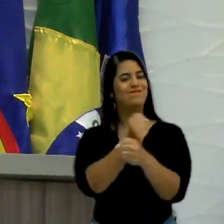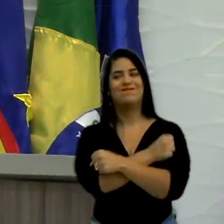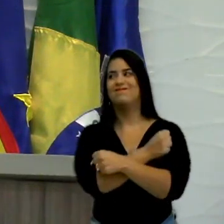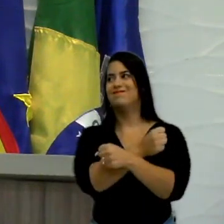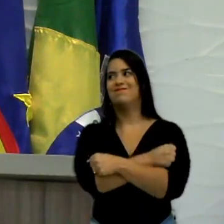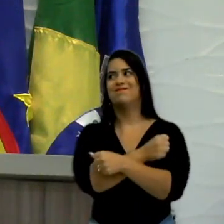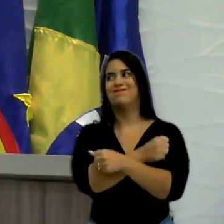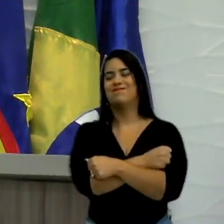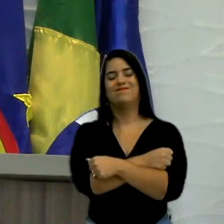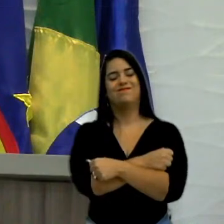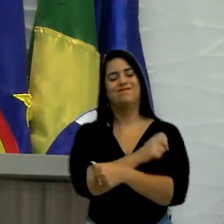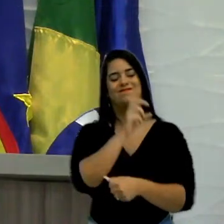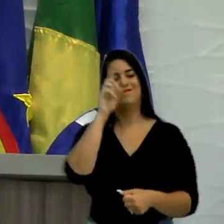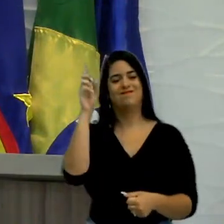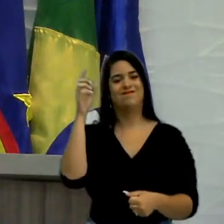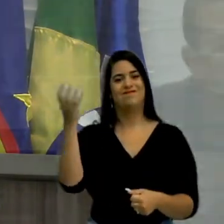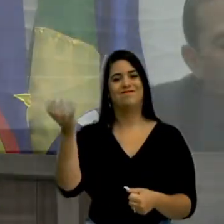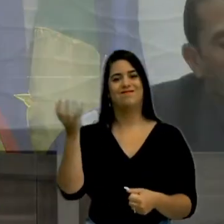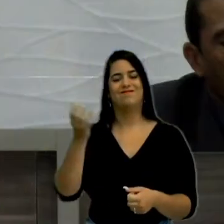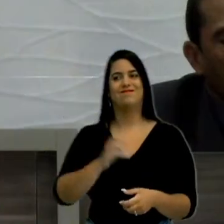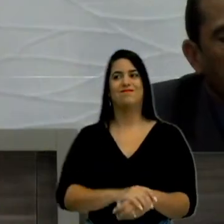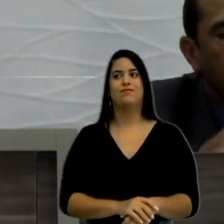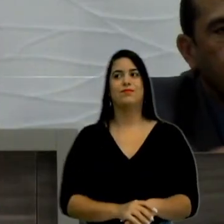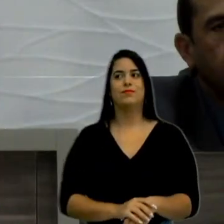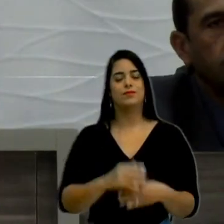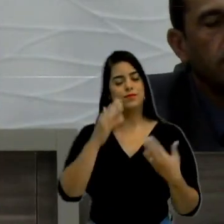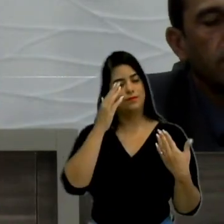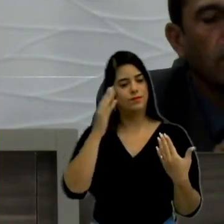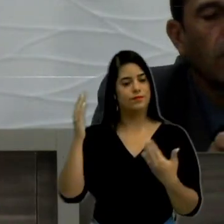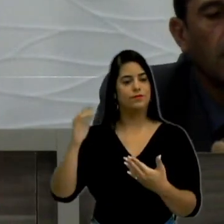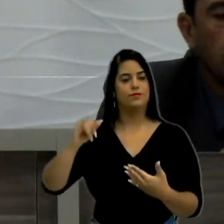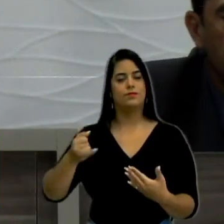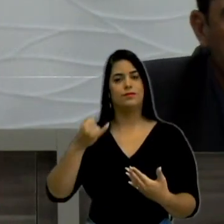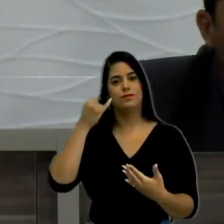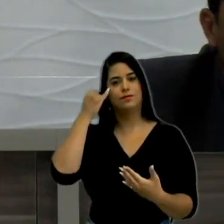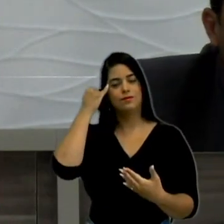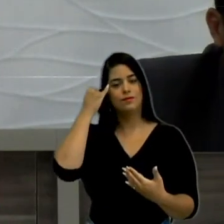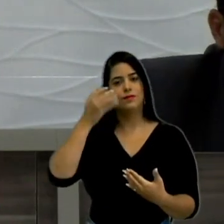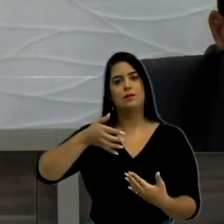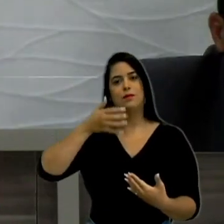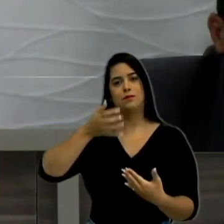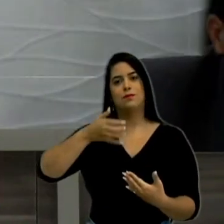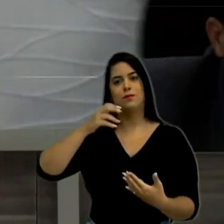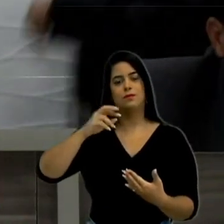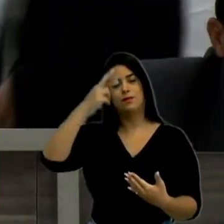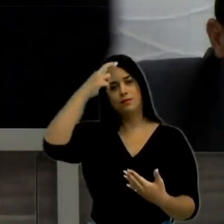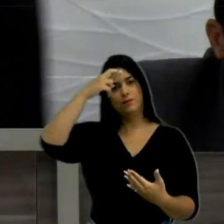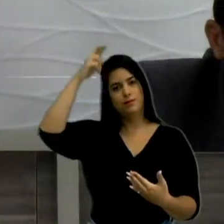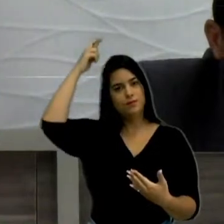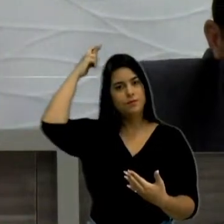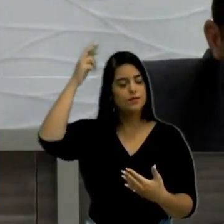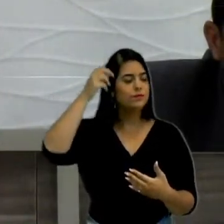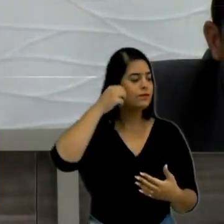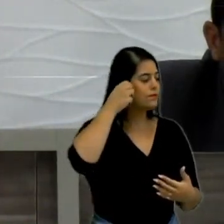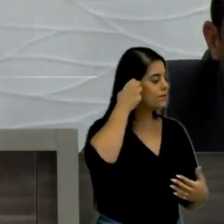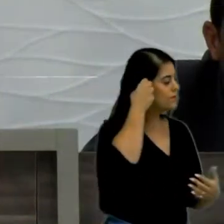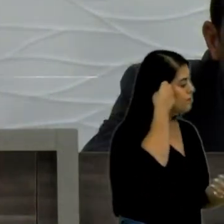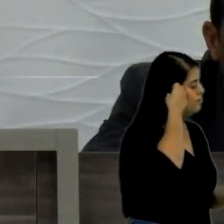até o próximo momento, se Deus quiser. Agradeço o vereador Júnior. Pergunta para o vereador Reinaldo Santo Afonso.